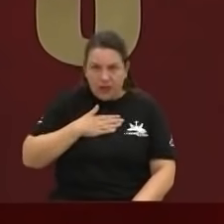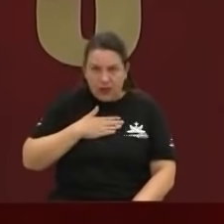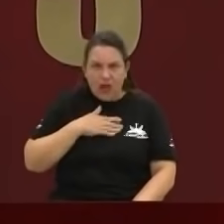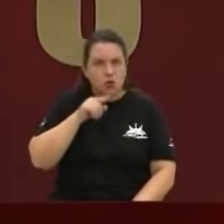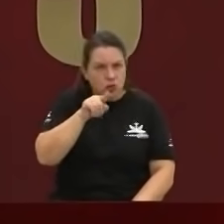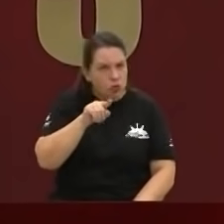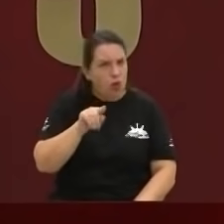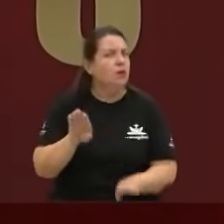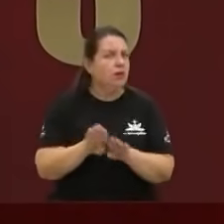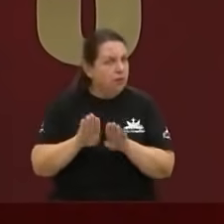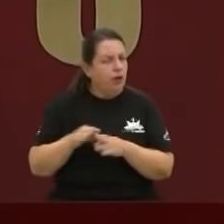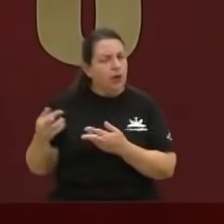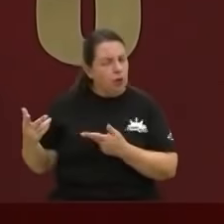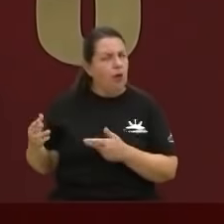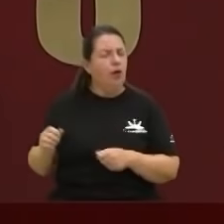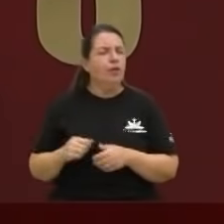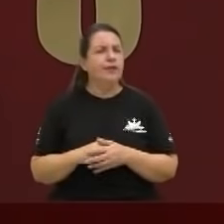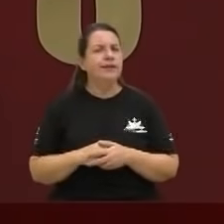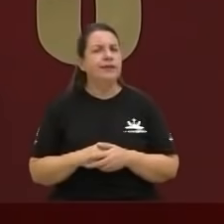sua.